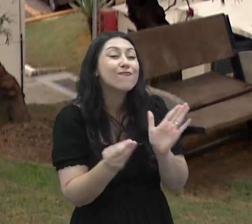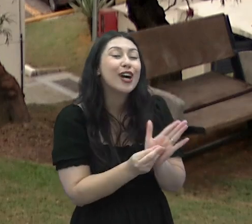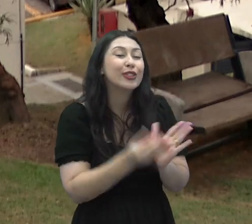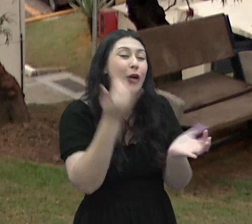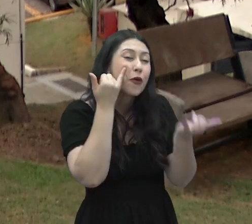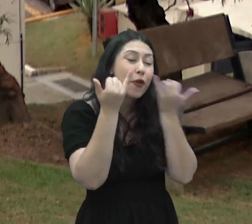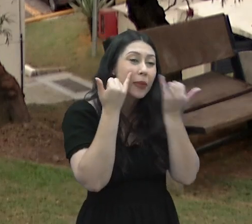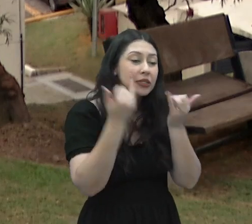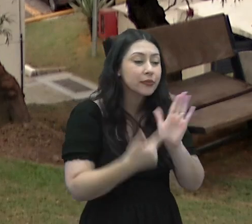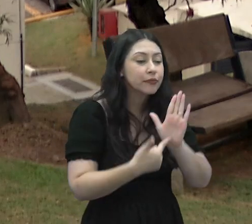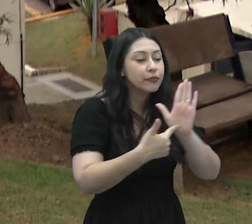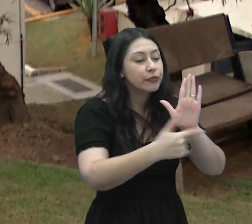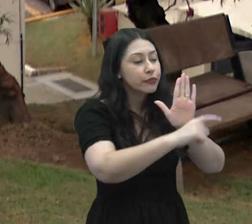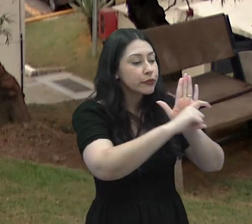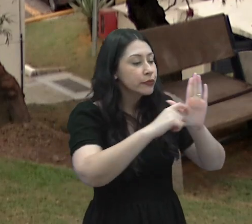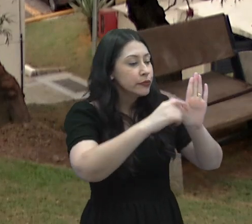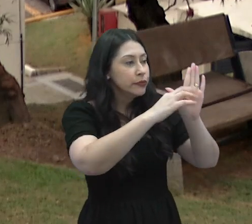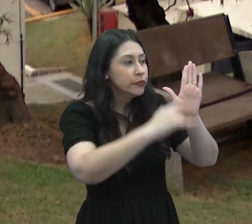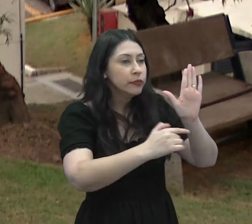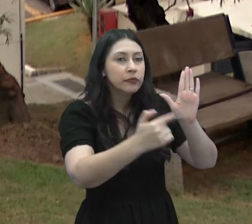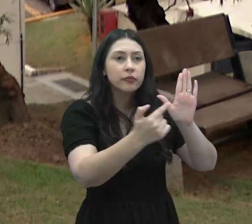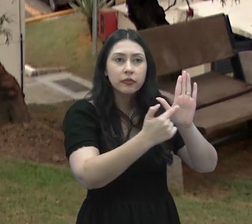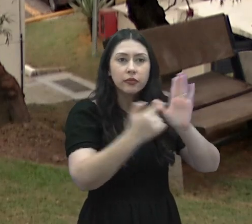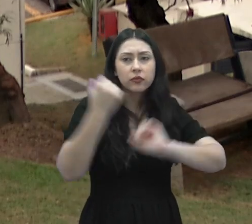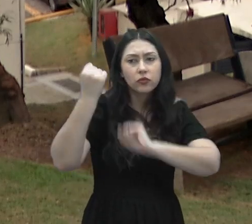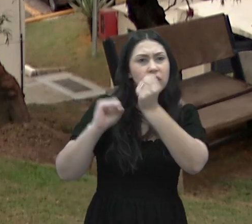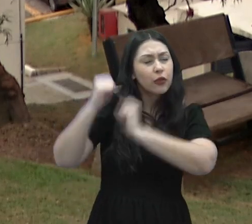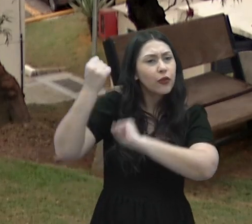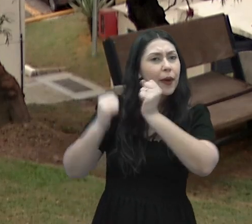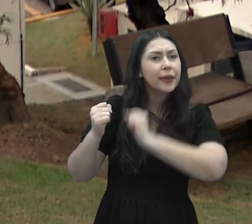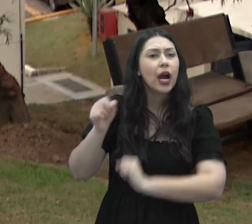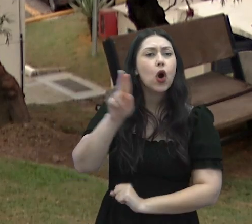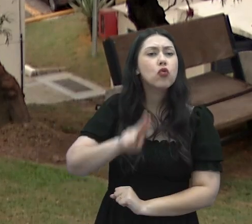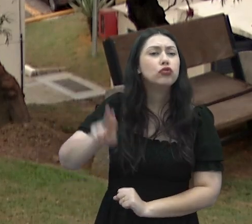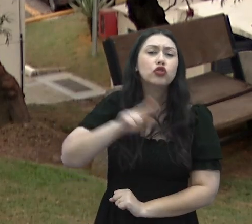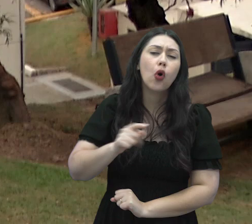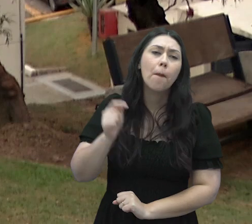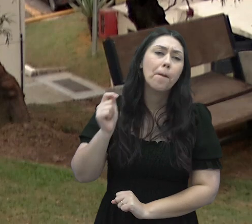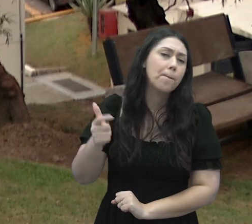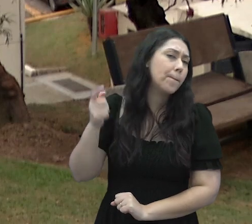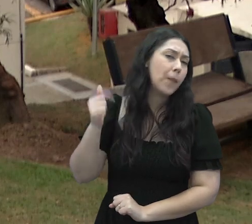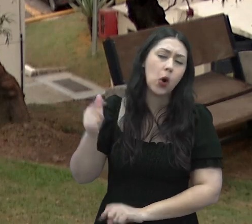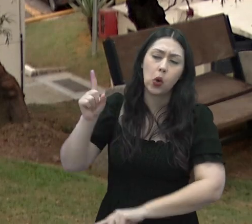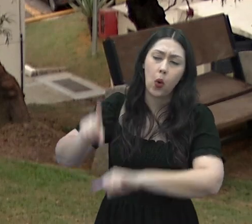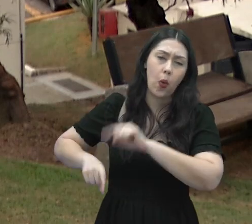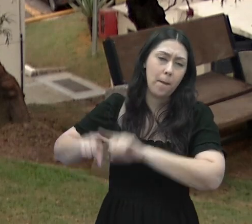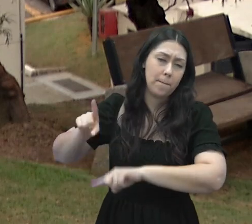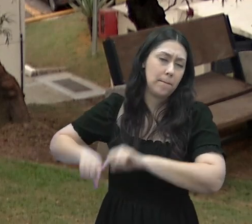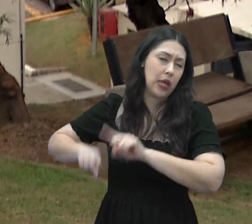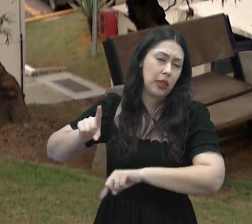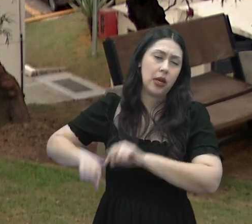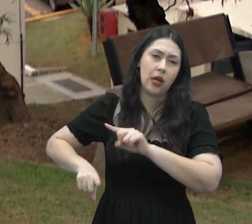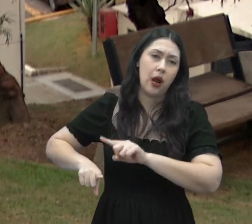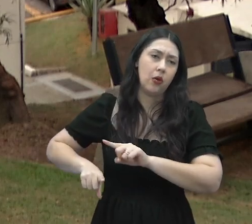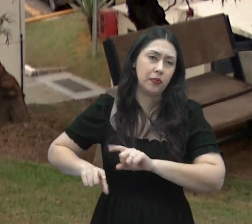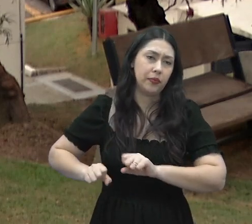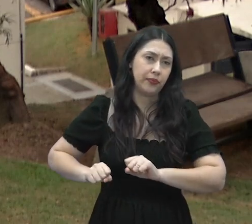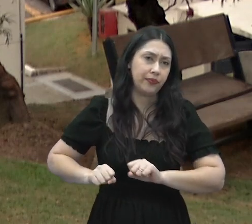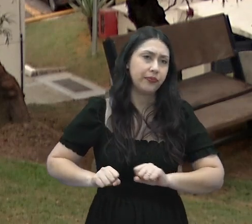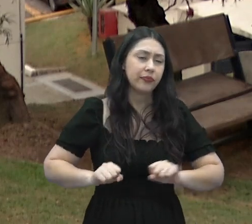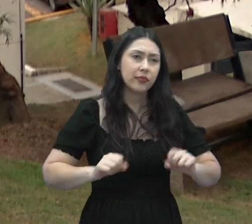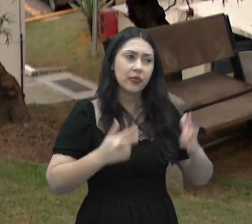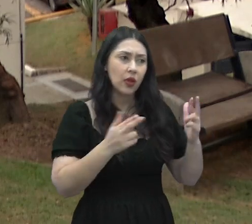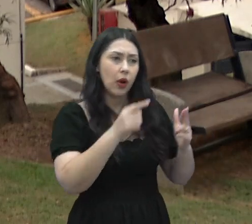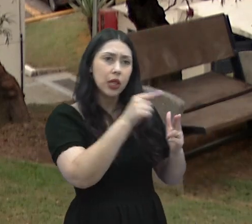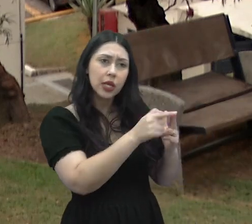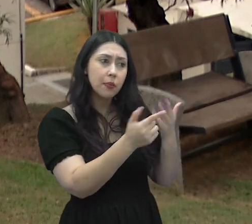uma rotulagem que diga esse alimento ele gastou menos para ser produzido do que um outro do mesmo tipo de produto,